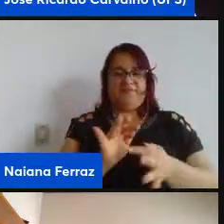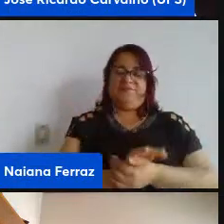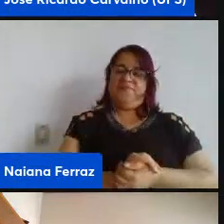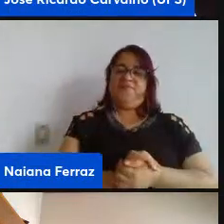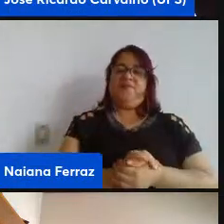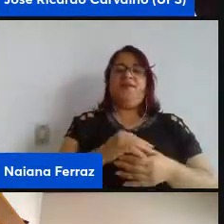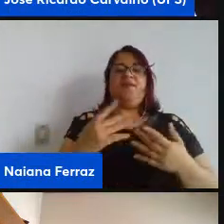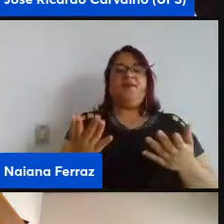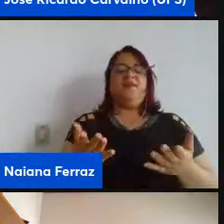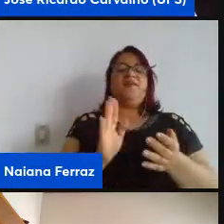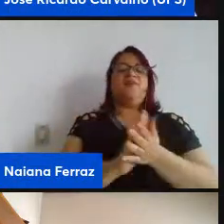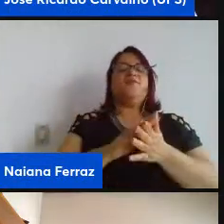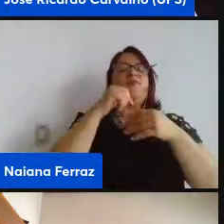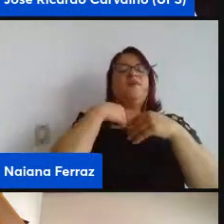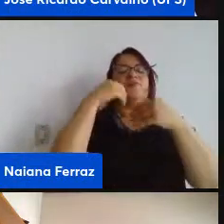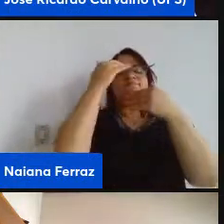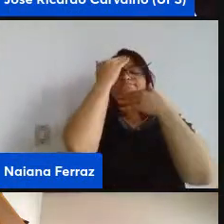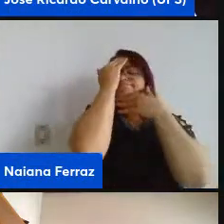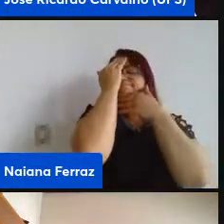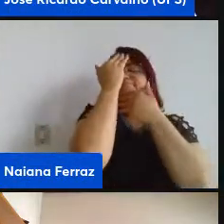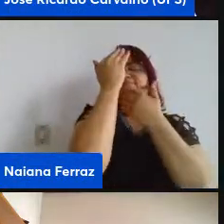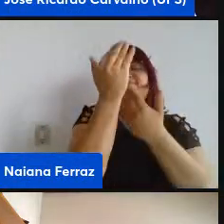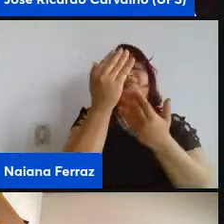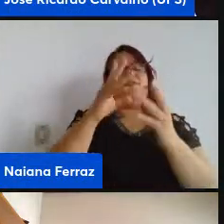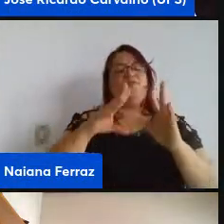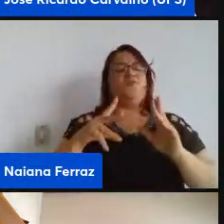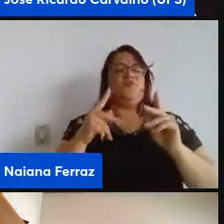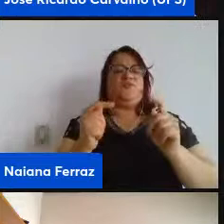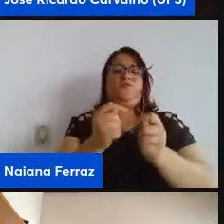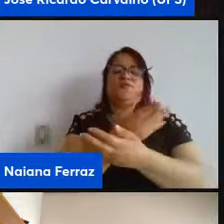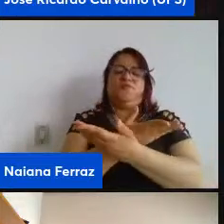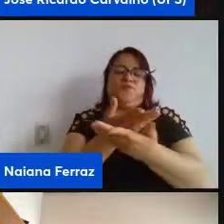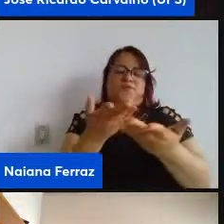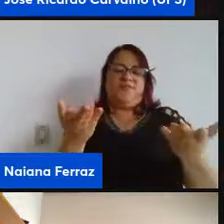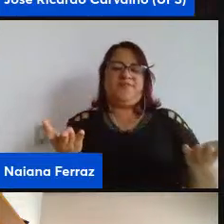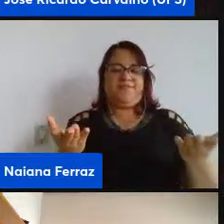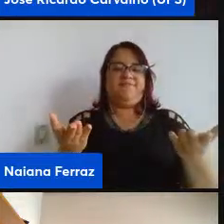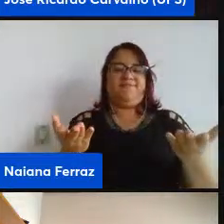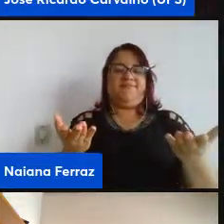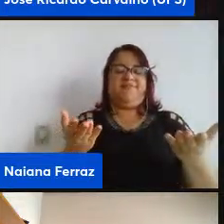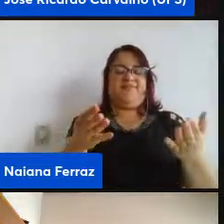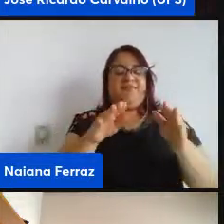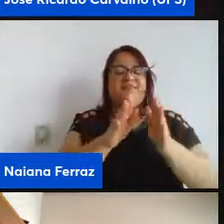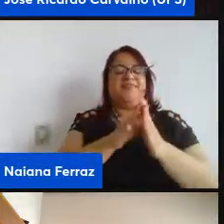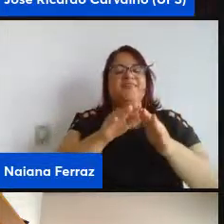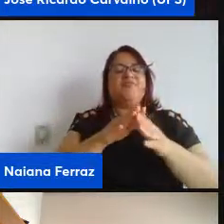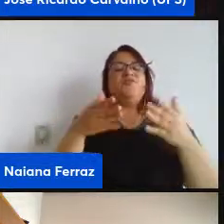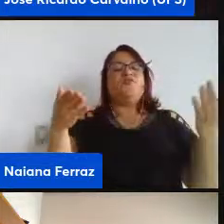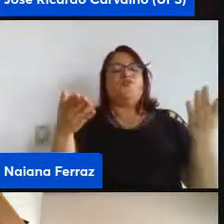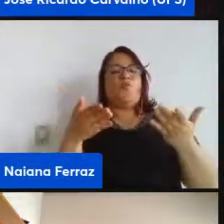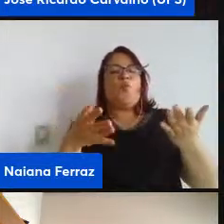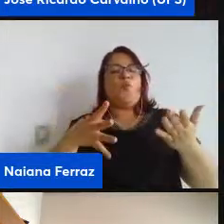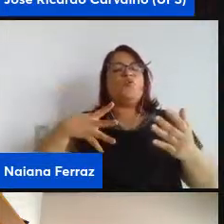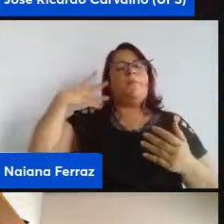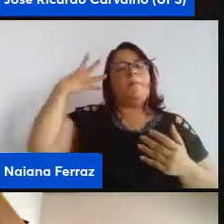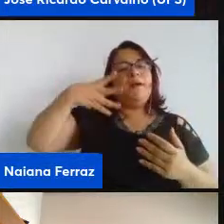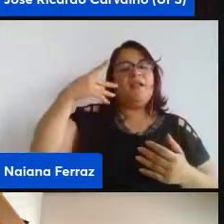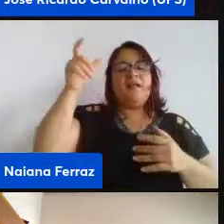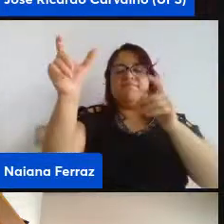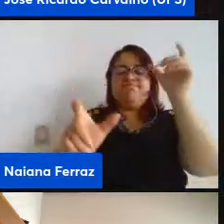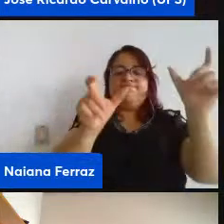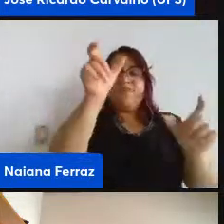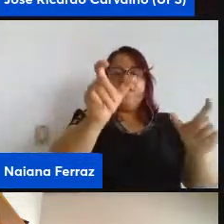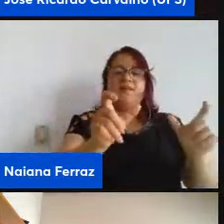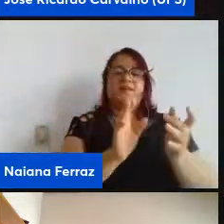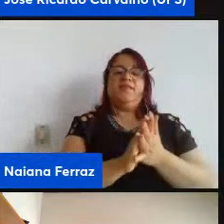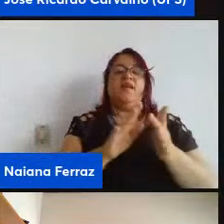Olha, eu agradeço a todos, aos componentes desta mesa, aos que estão nos